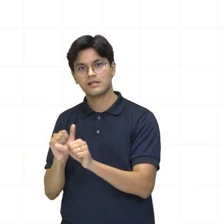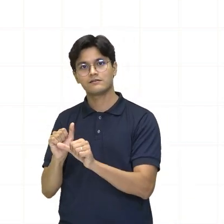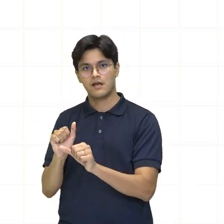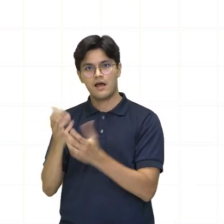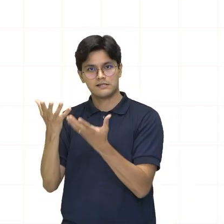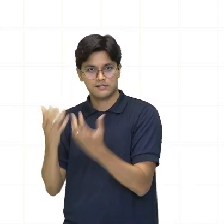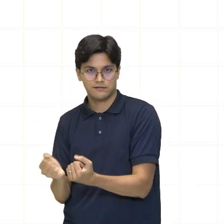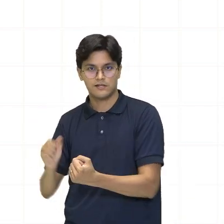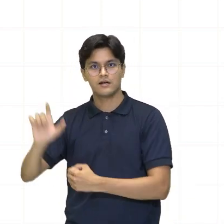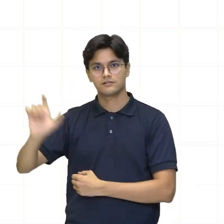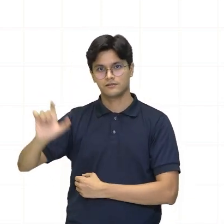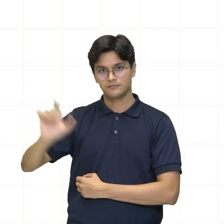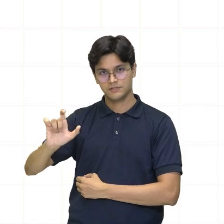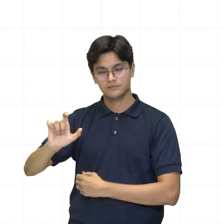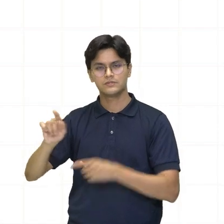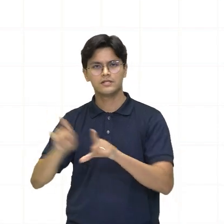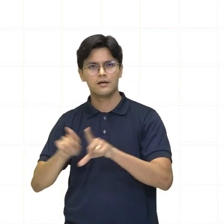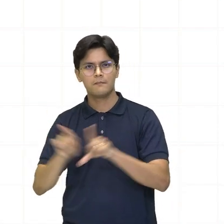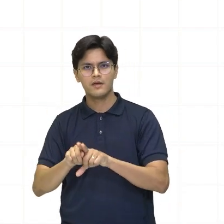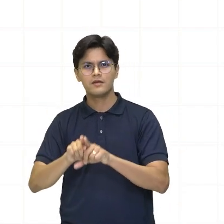também